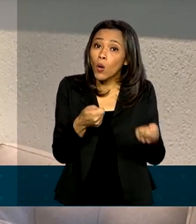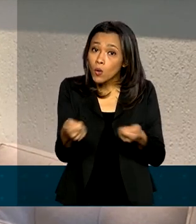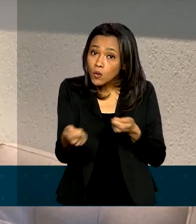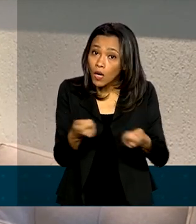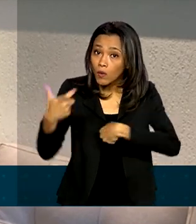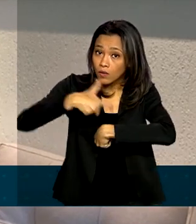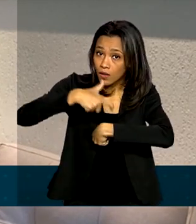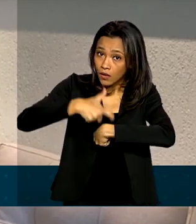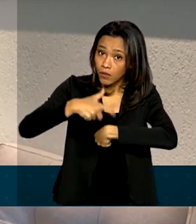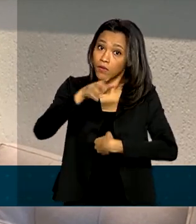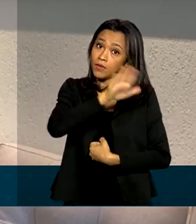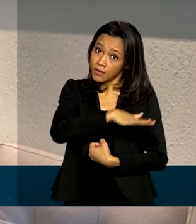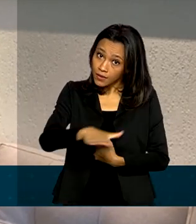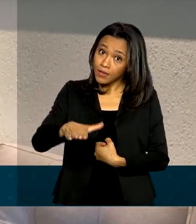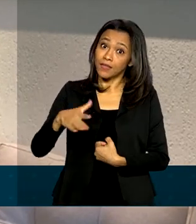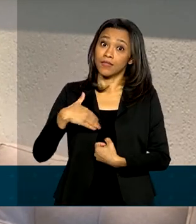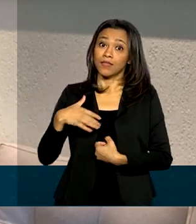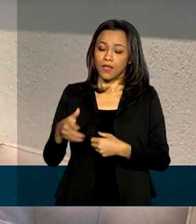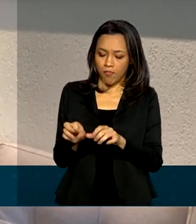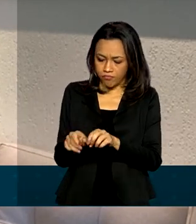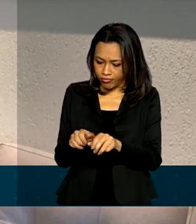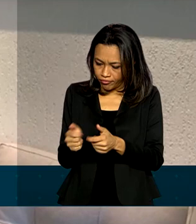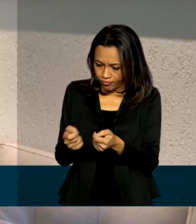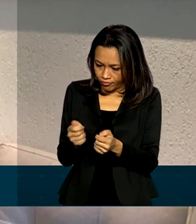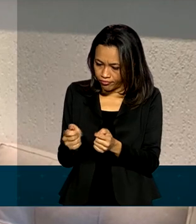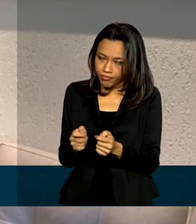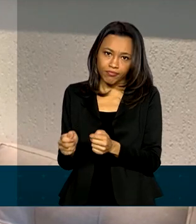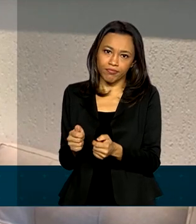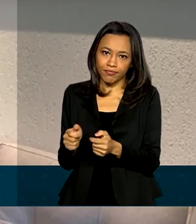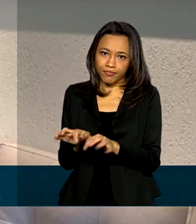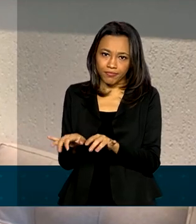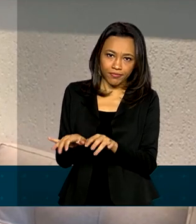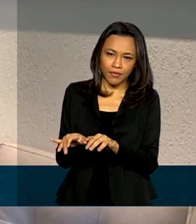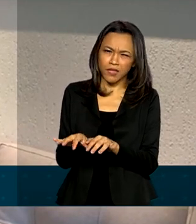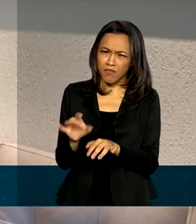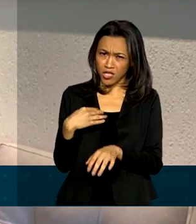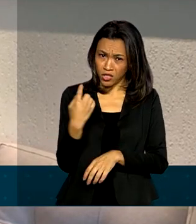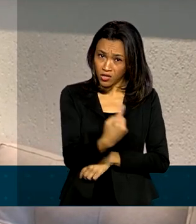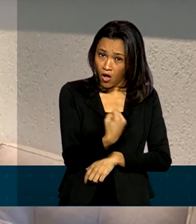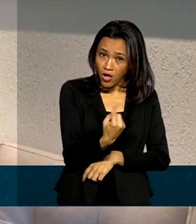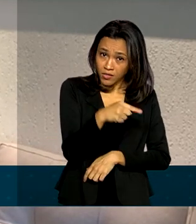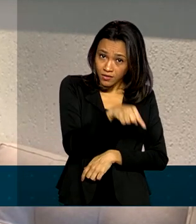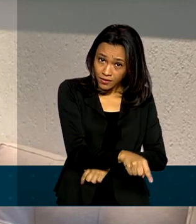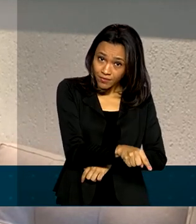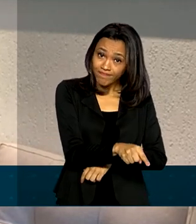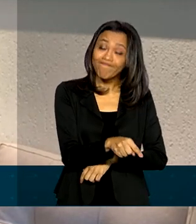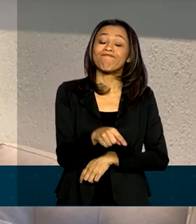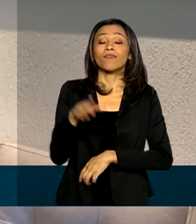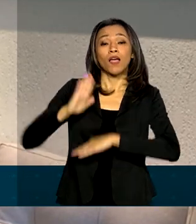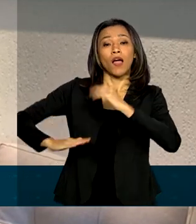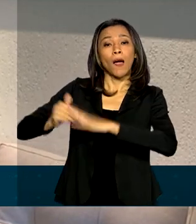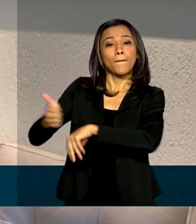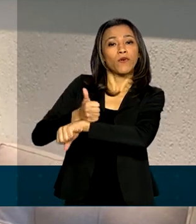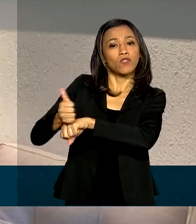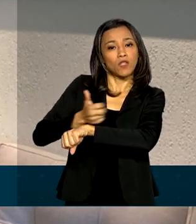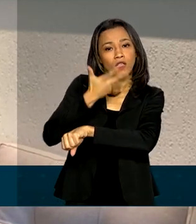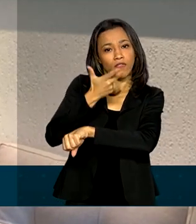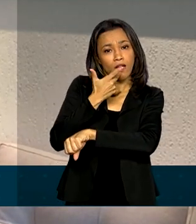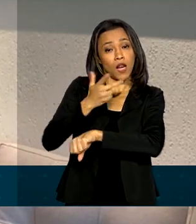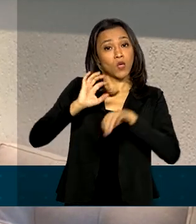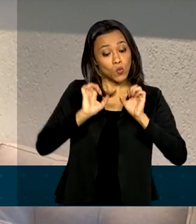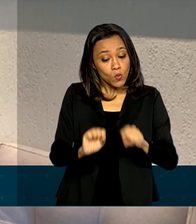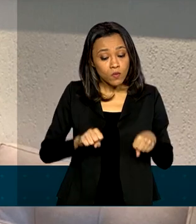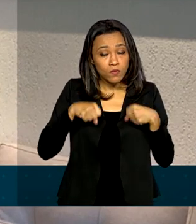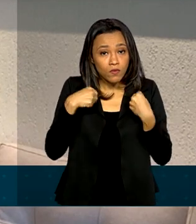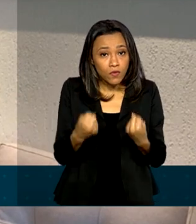das crianças no mundo virtual. Mas ela não está sozinha nessa tarefa. Para especialistas, o esforço